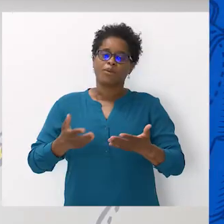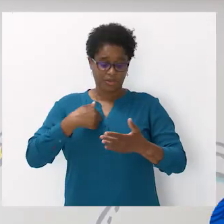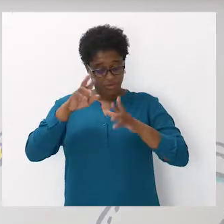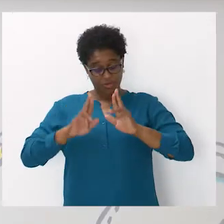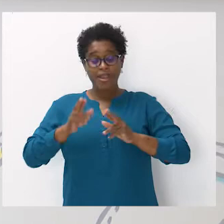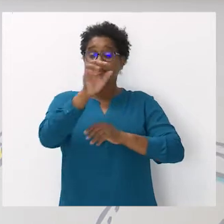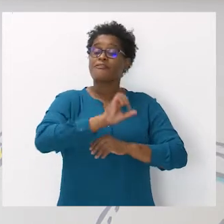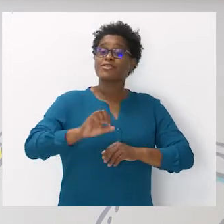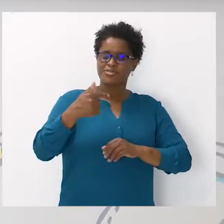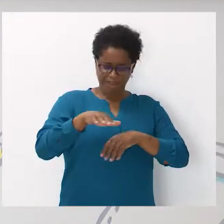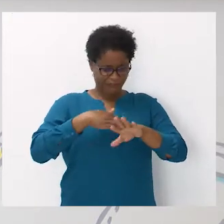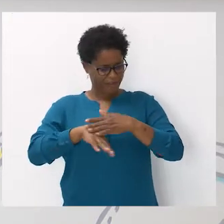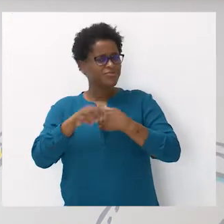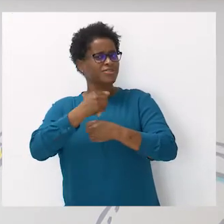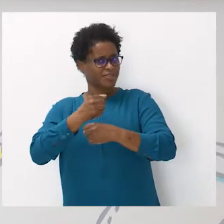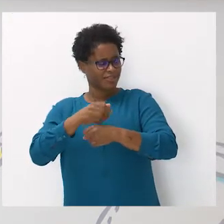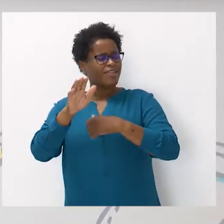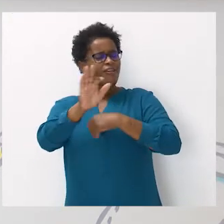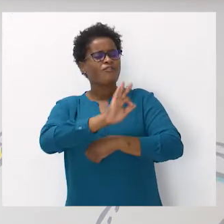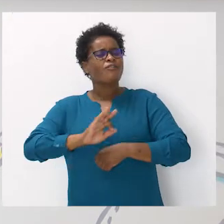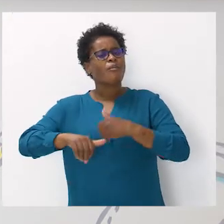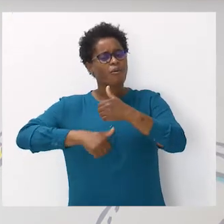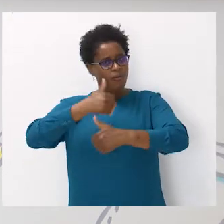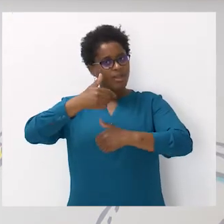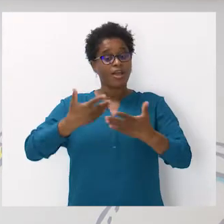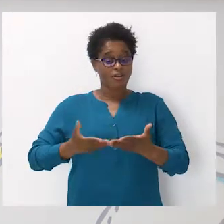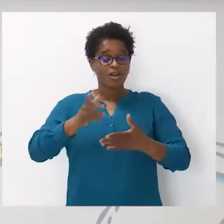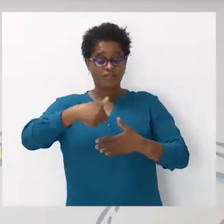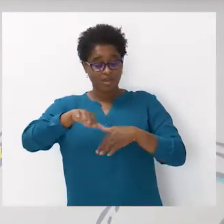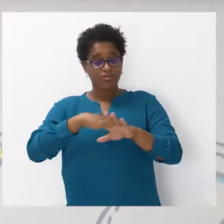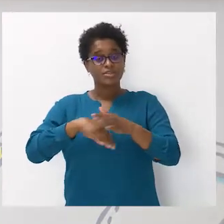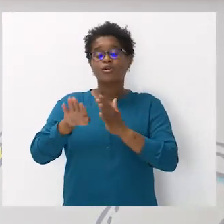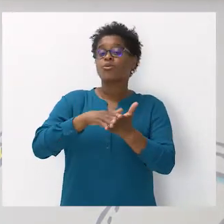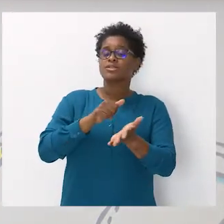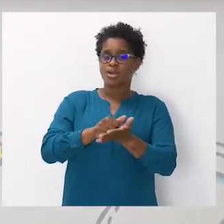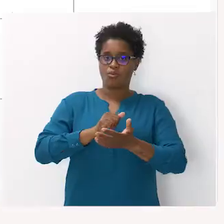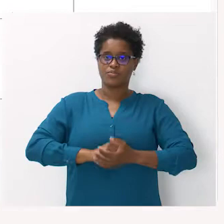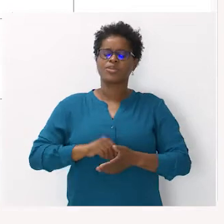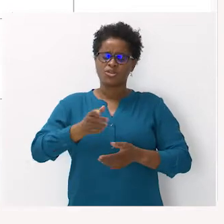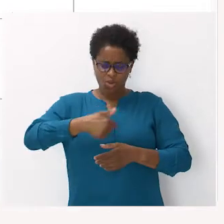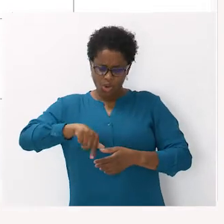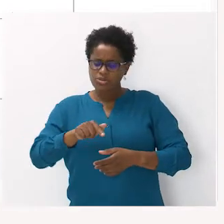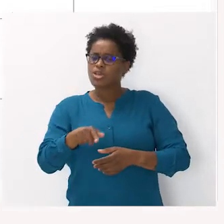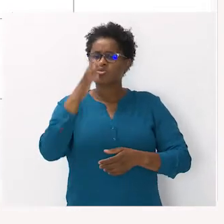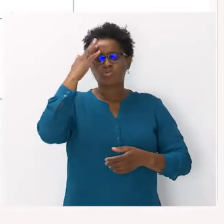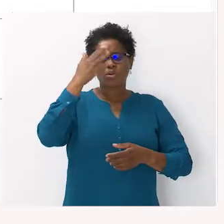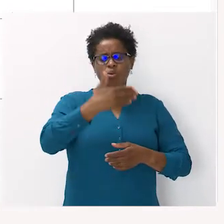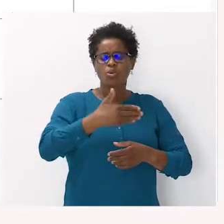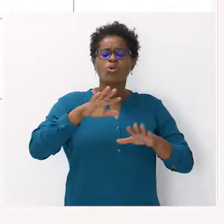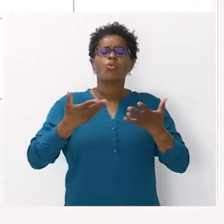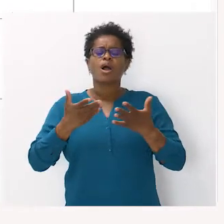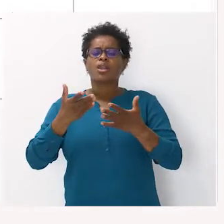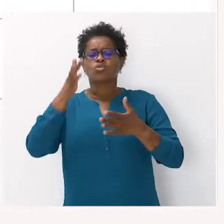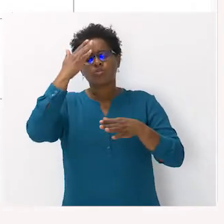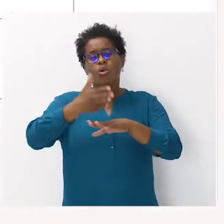Bom, eu espero que vocês tenham feito esse exercício da forma correta. Vamos agora à sua correção. Nós temos o número 1. Qual